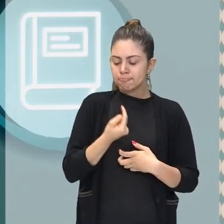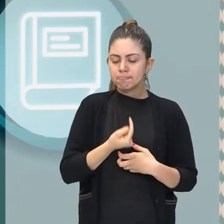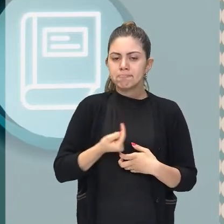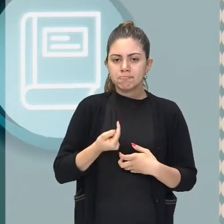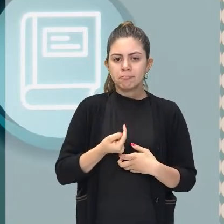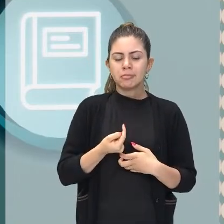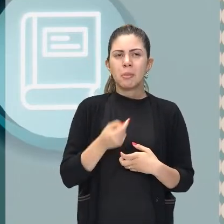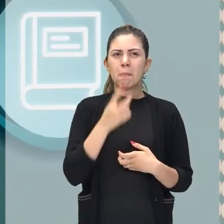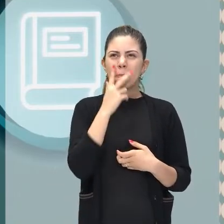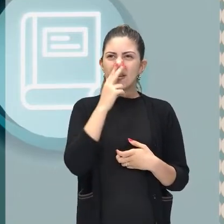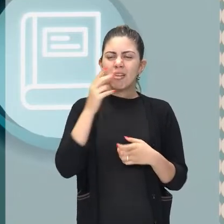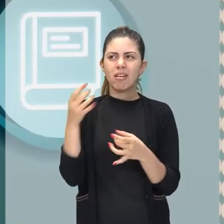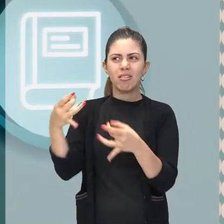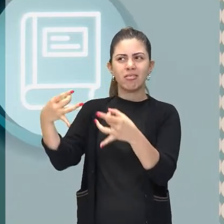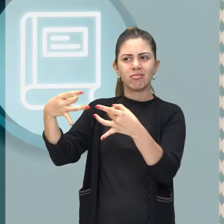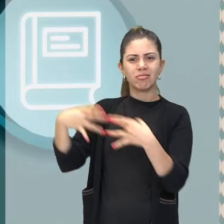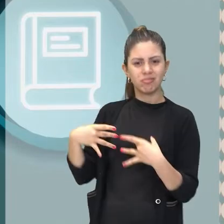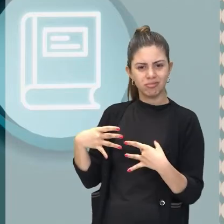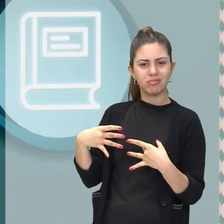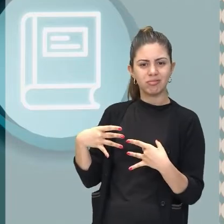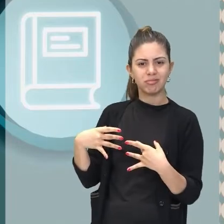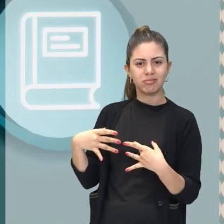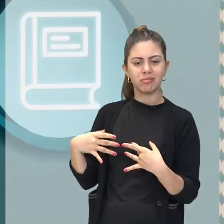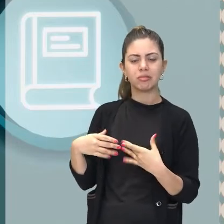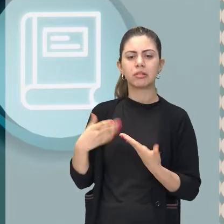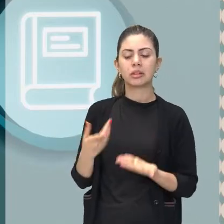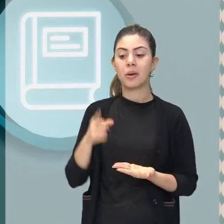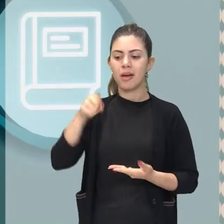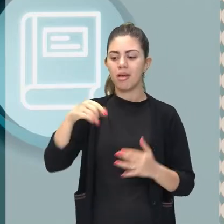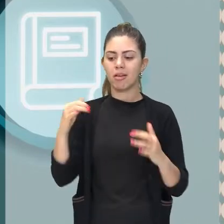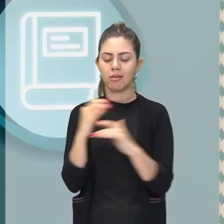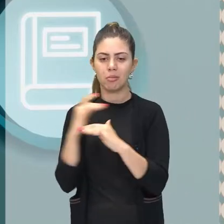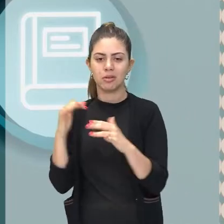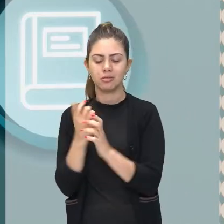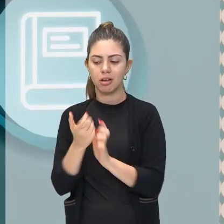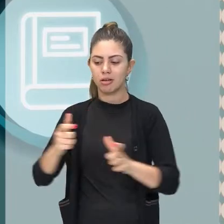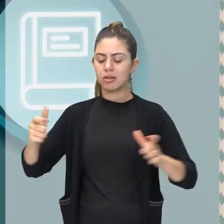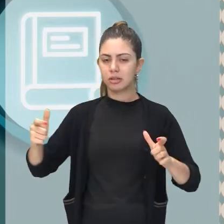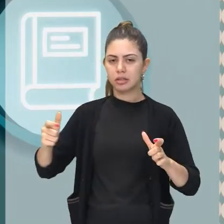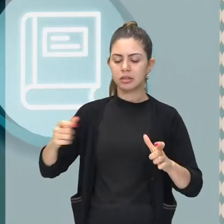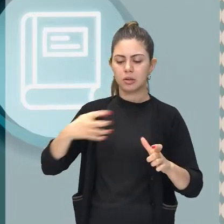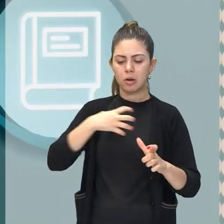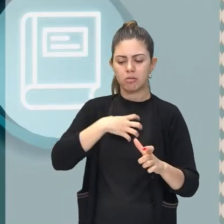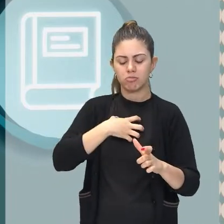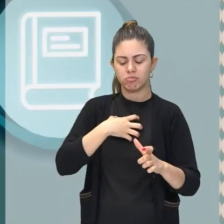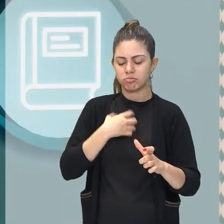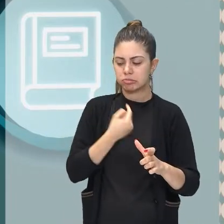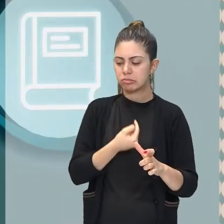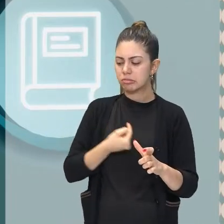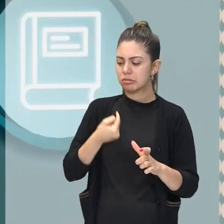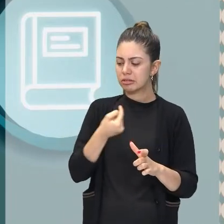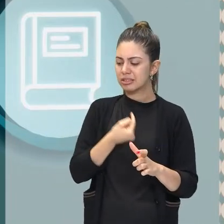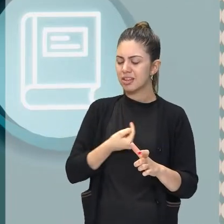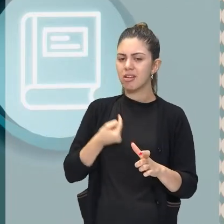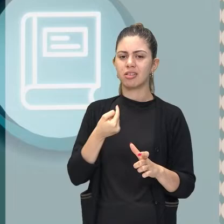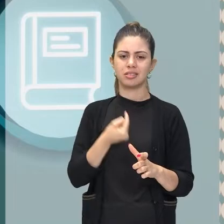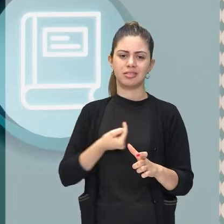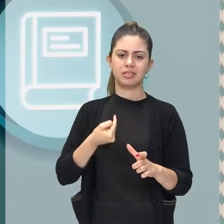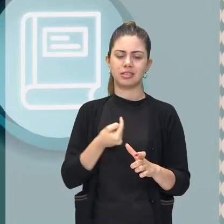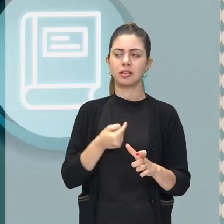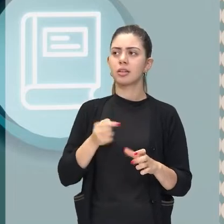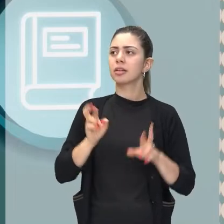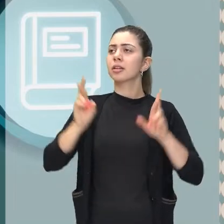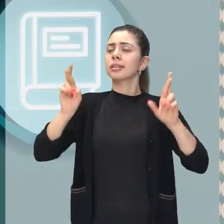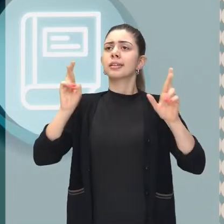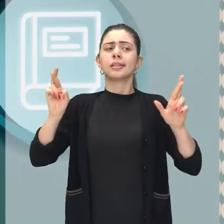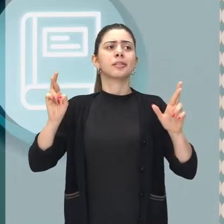de abandono do indivíduo, né? Numa cidade grande, ele sente ali a falta, ele tem falta de